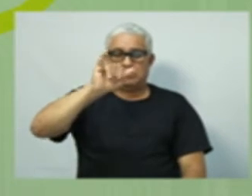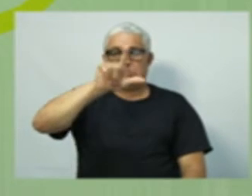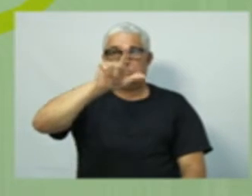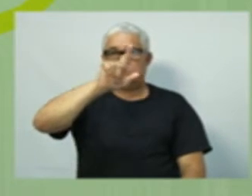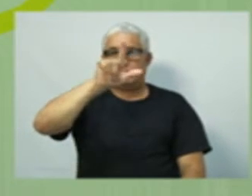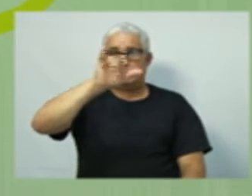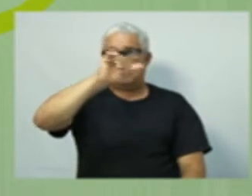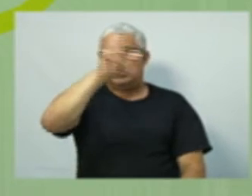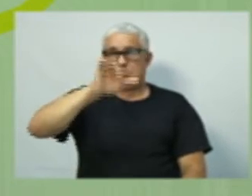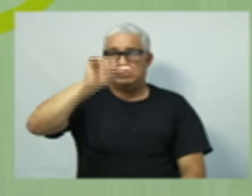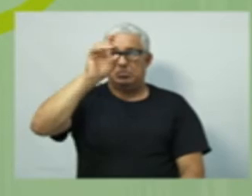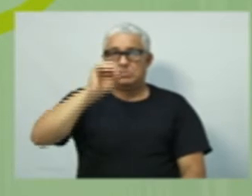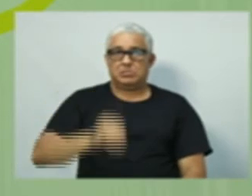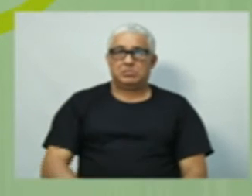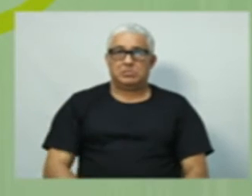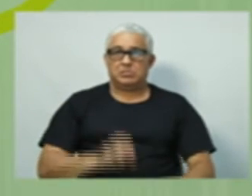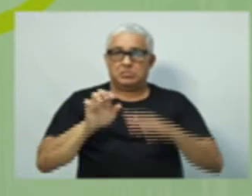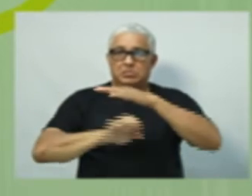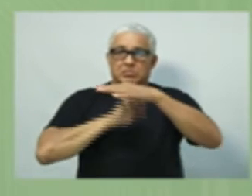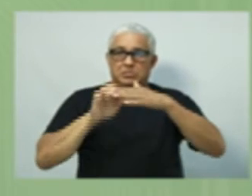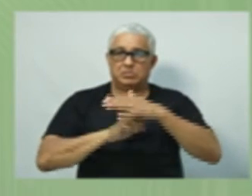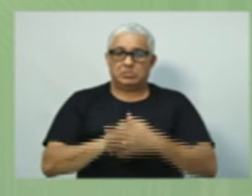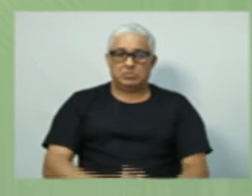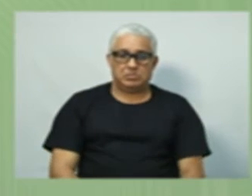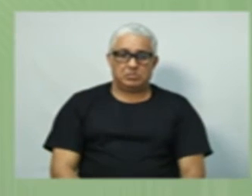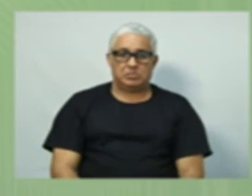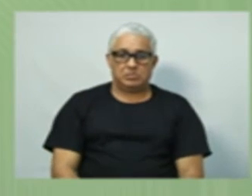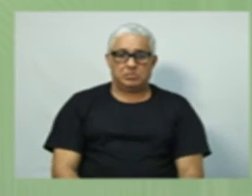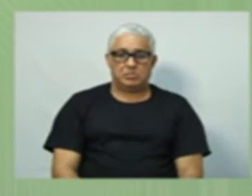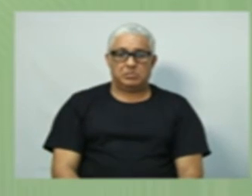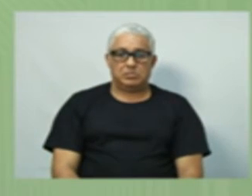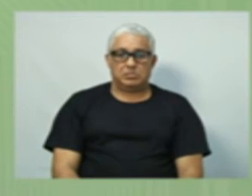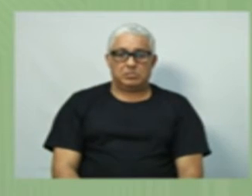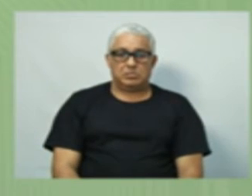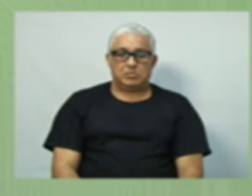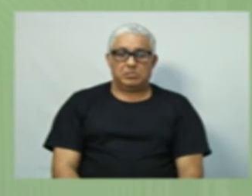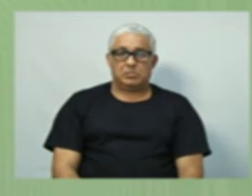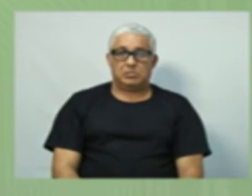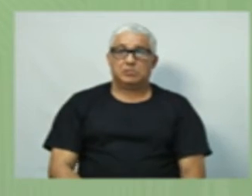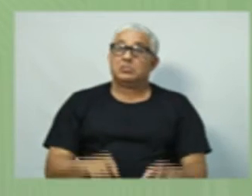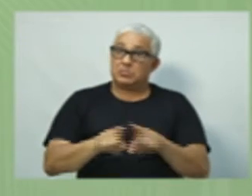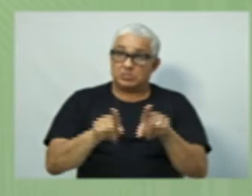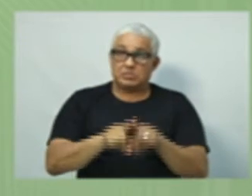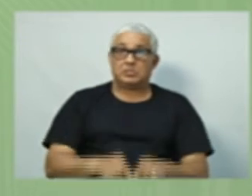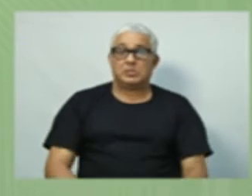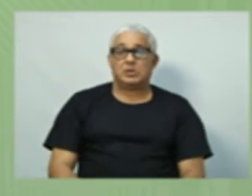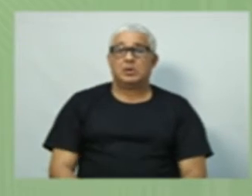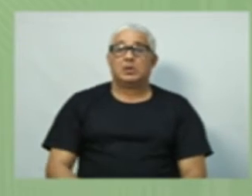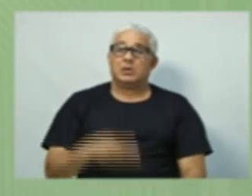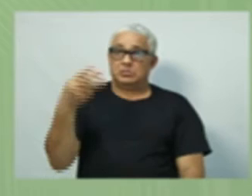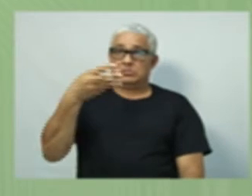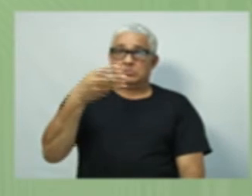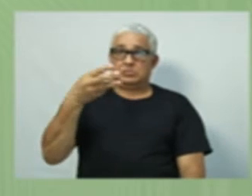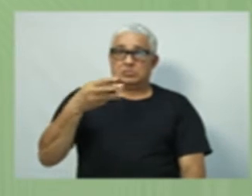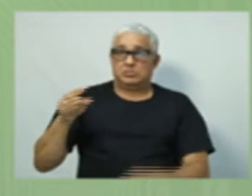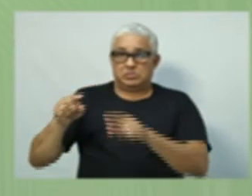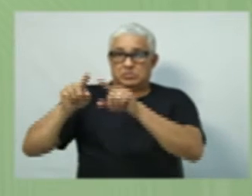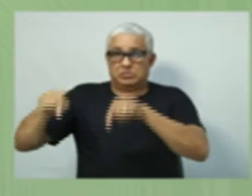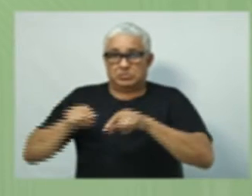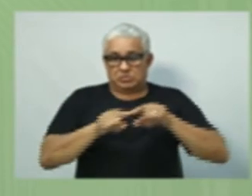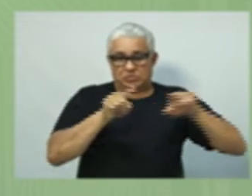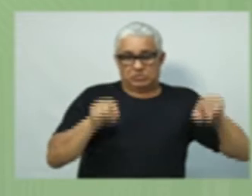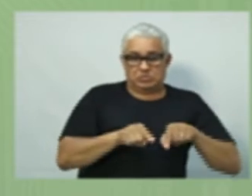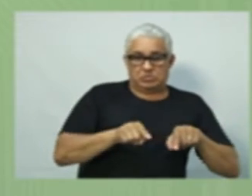parte mais mobilizada empresa parte mais fixa trabalhamos a segunda perna vamos para a terceira perna em